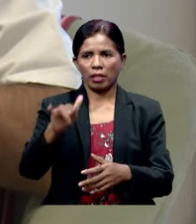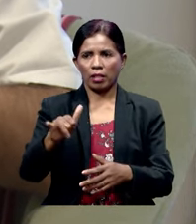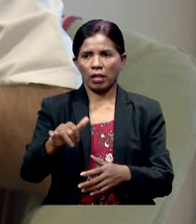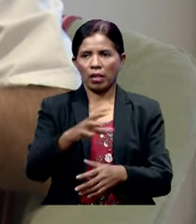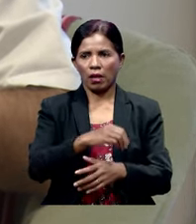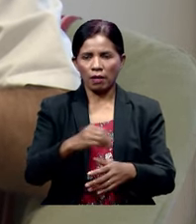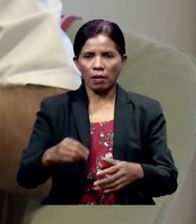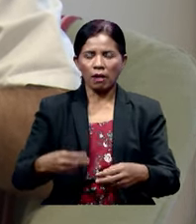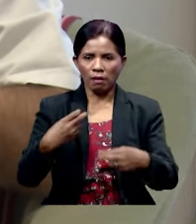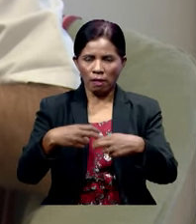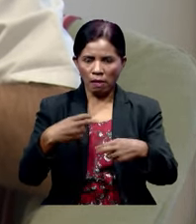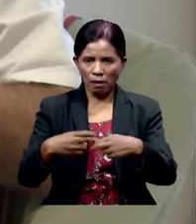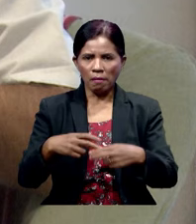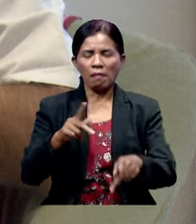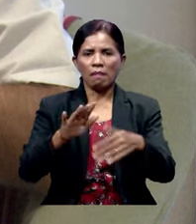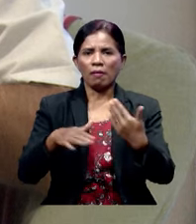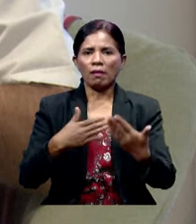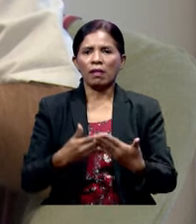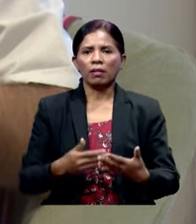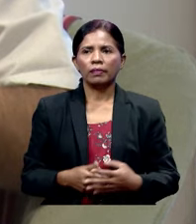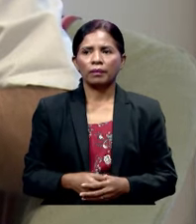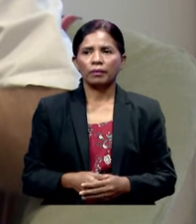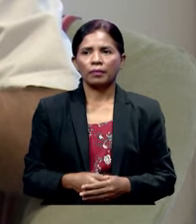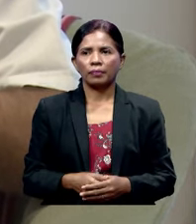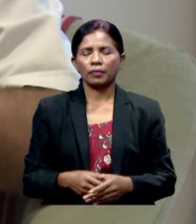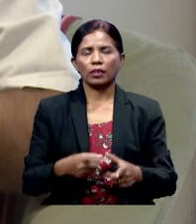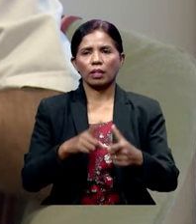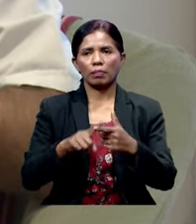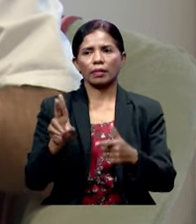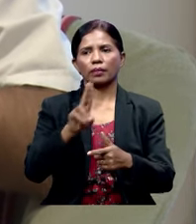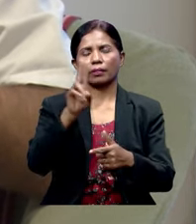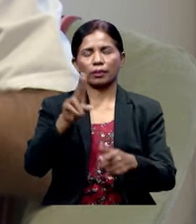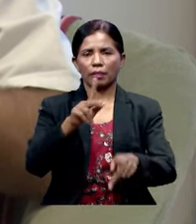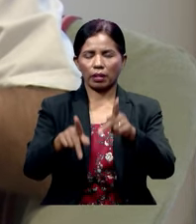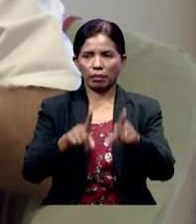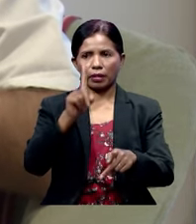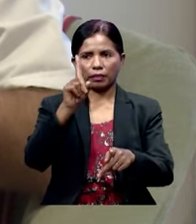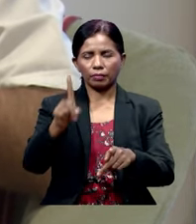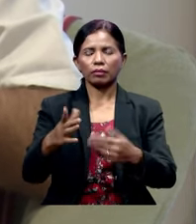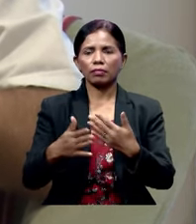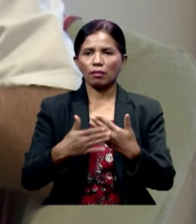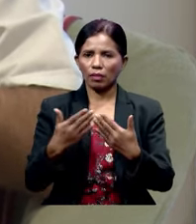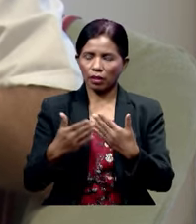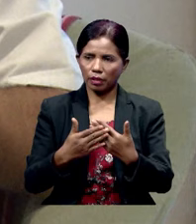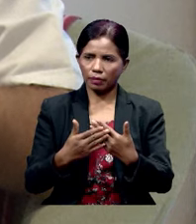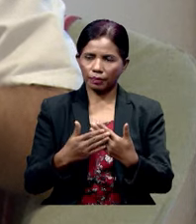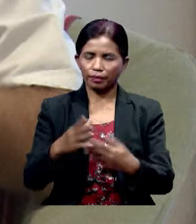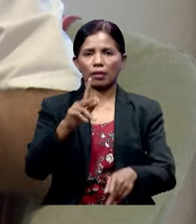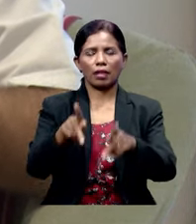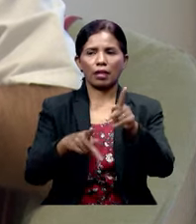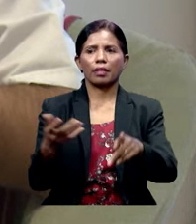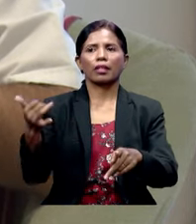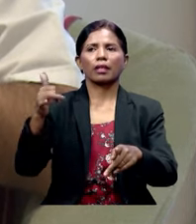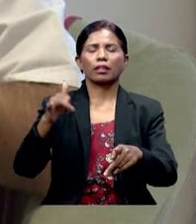dificuldades humanas eh e depois aproveitam das pessoas da simplicidade das pessoas